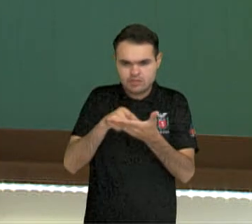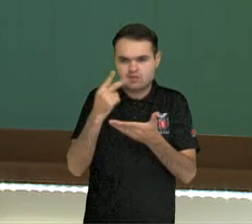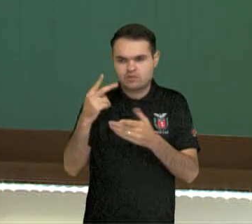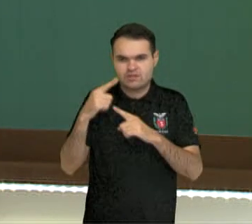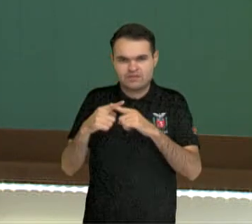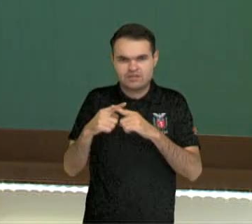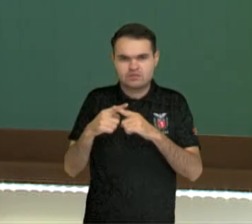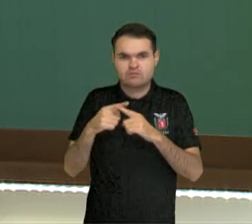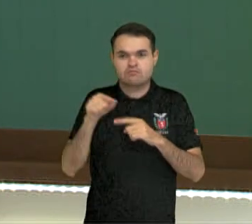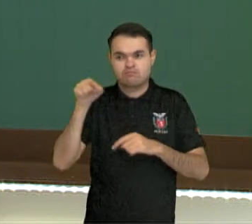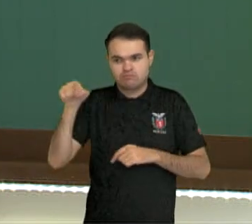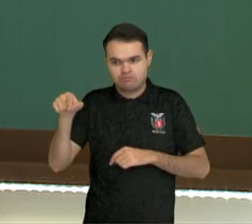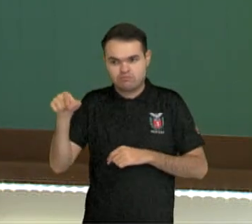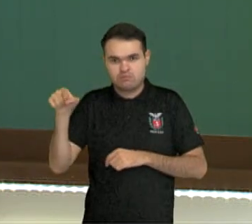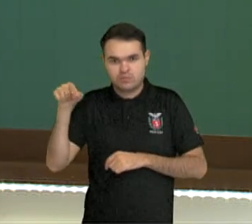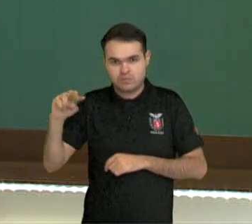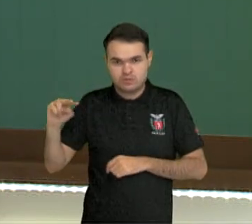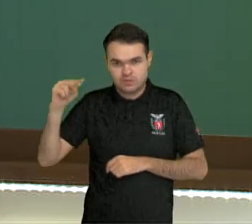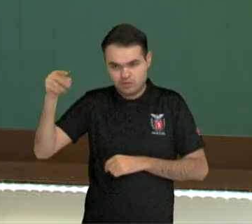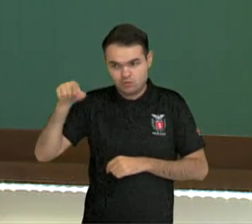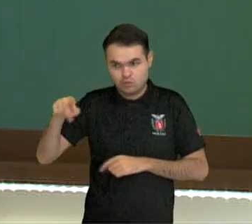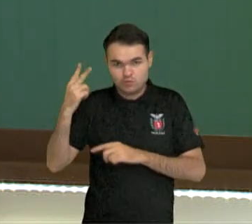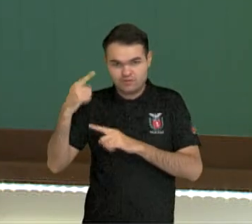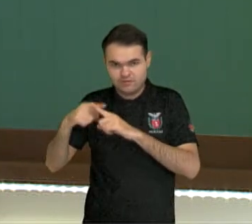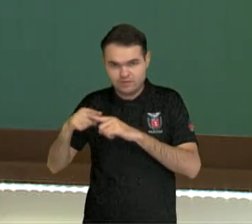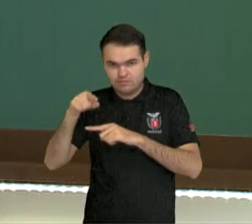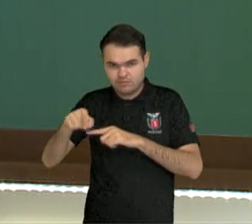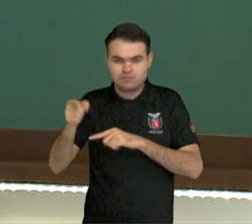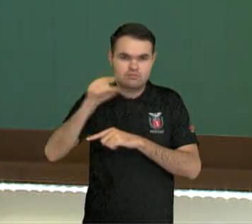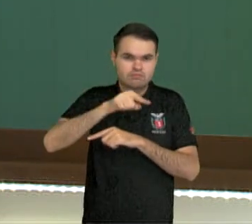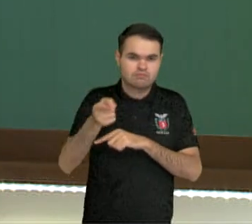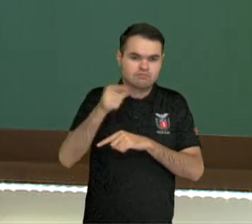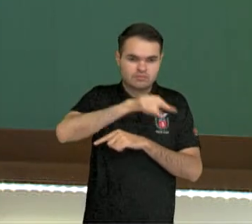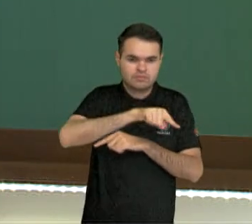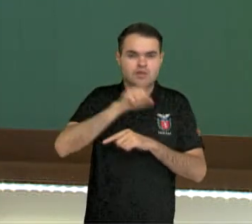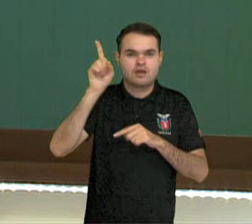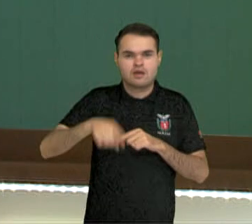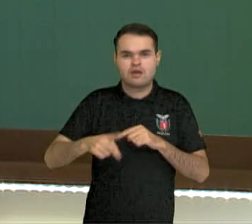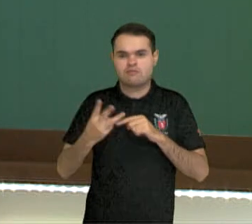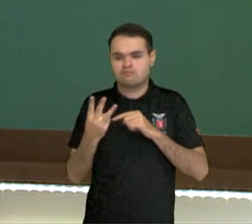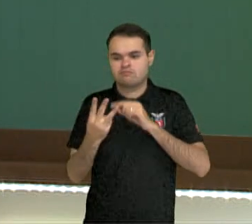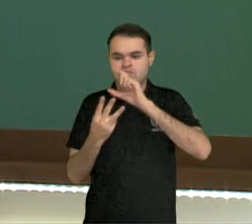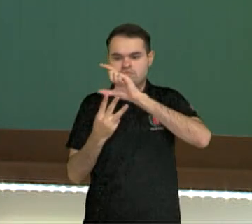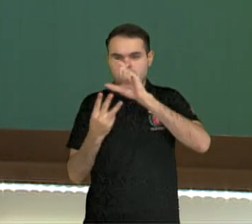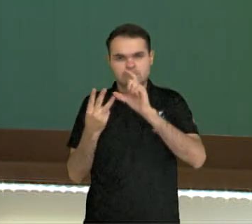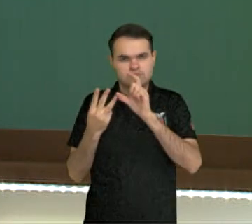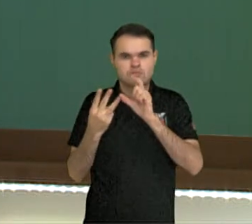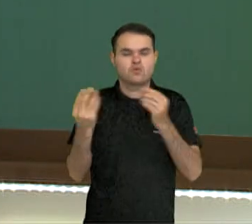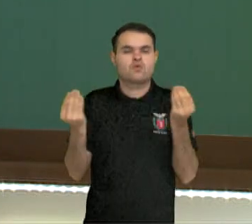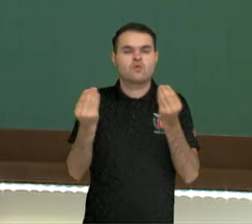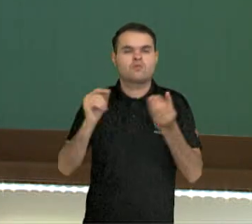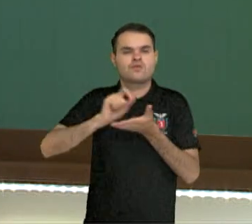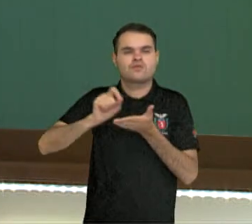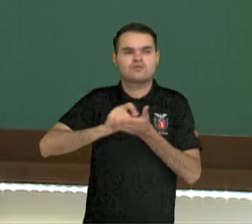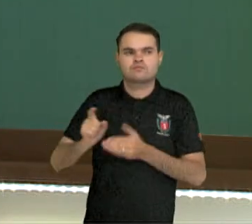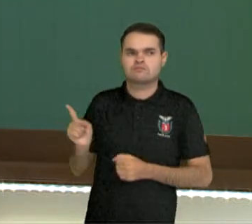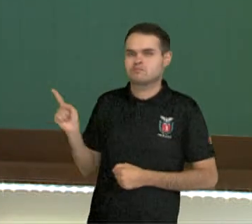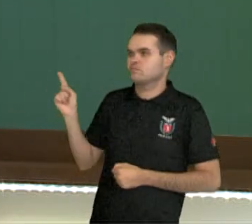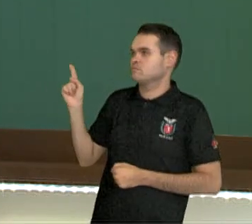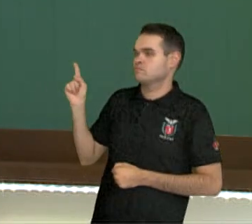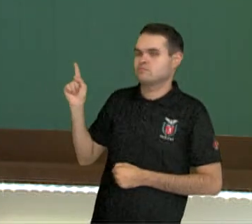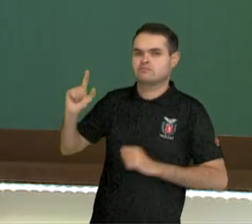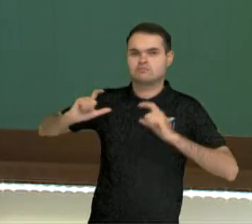o primeiro pelo segundo, esse é um trinômio quadrado perfeito. E ele pode ser escrito como o primeiro